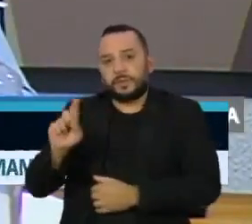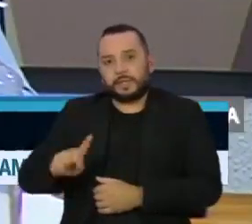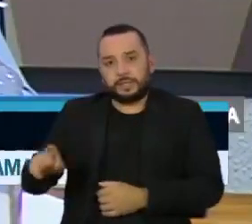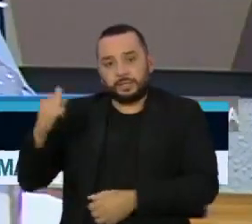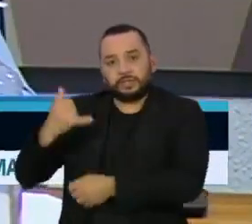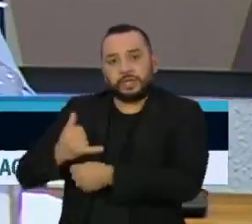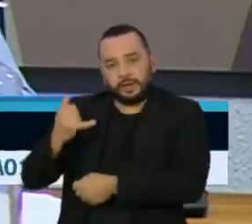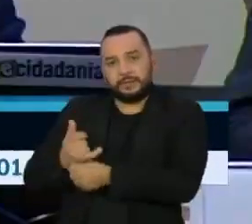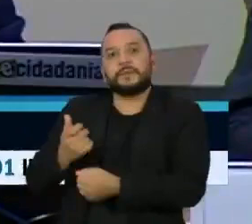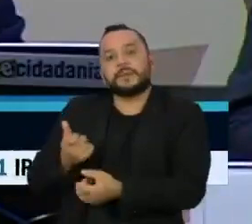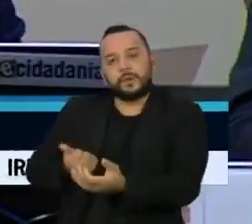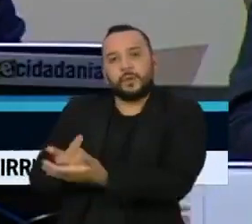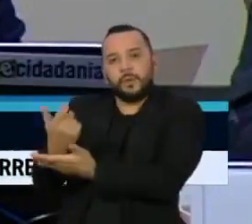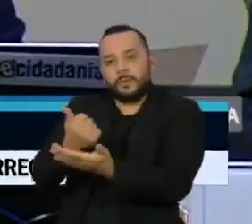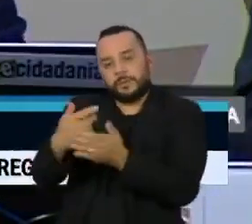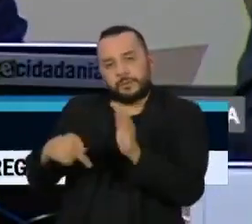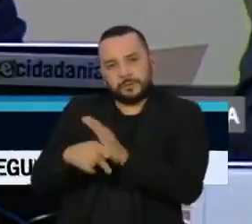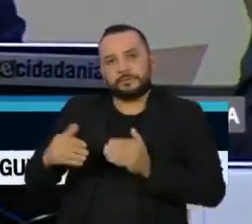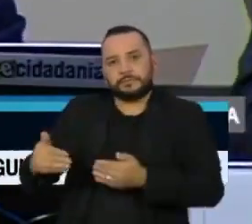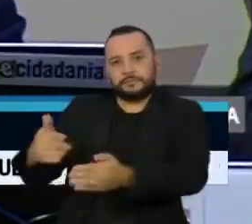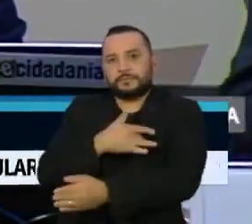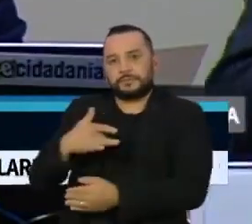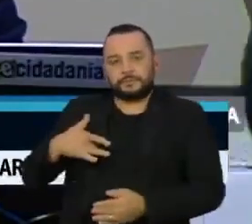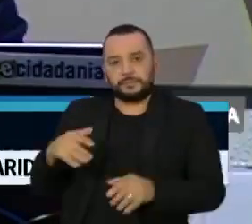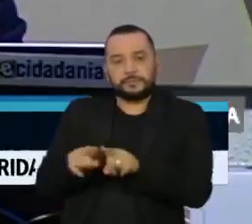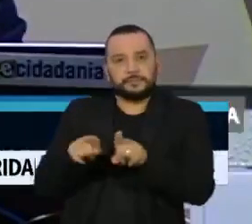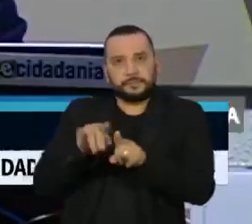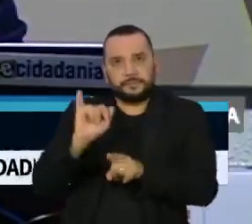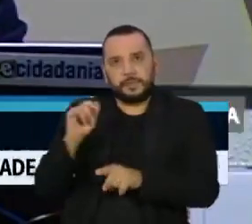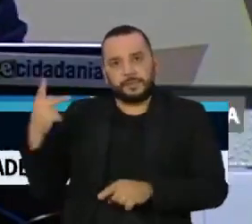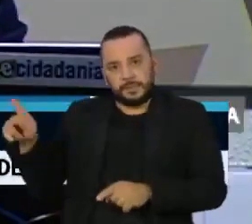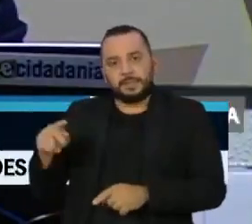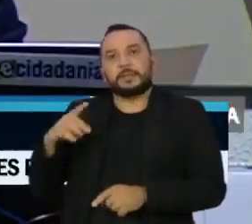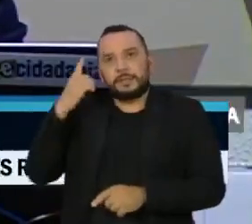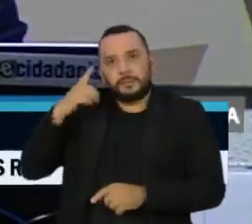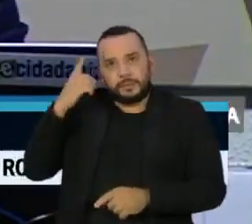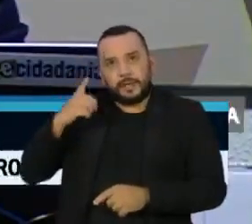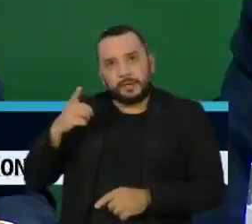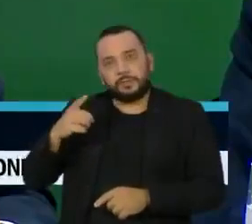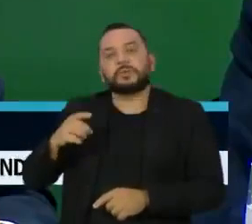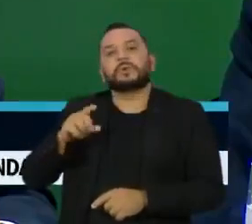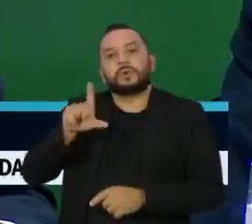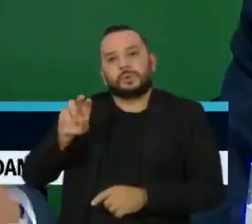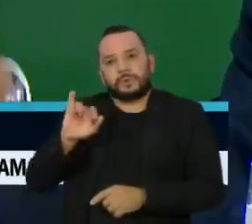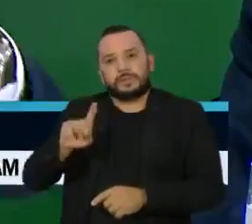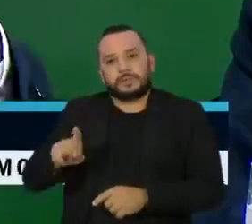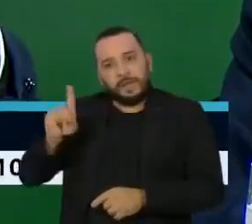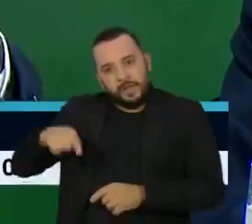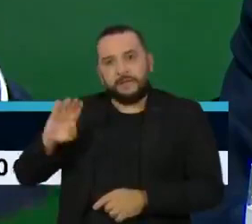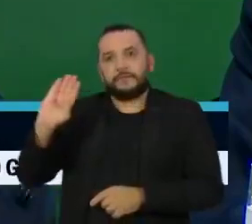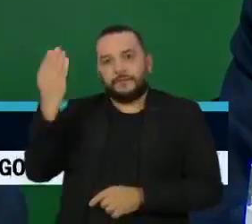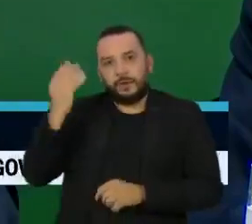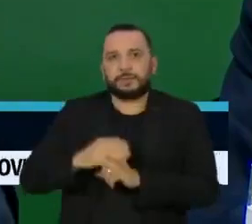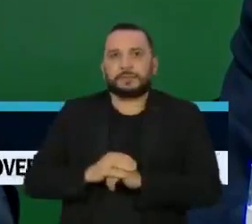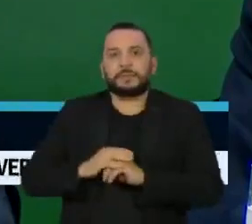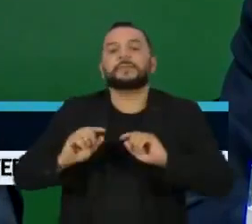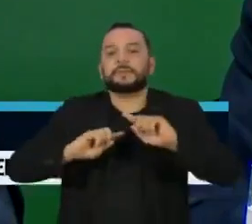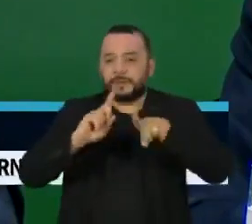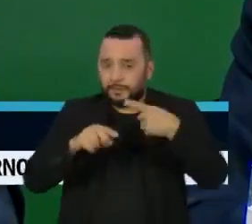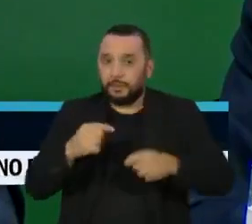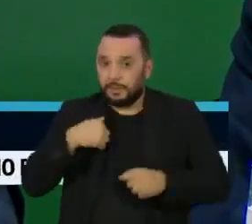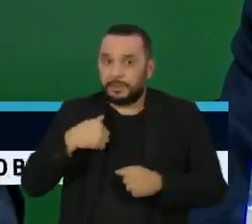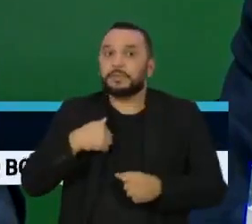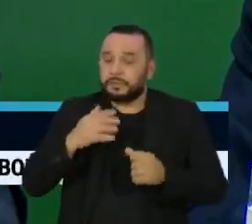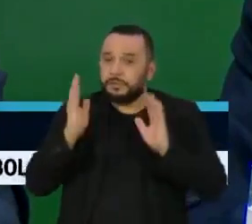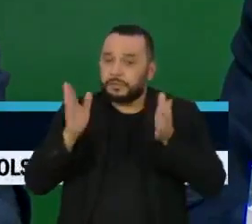do Ministério da Saúde, e pelo irmão dele, deputado Luiz Miranda, era falsa. Logo depois, Onyx foi